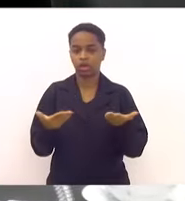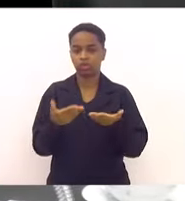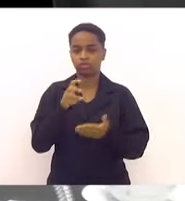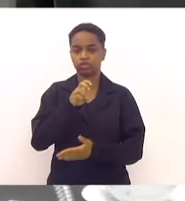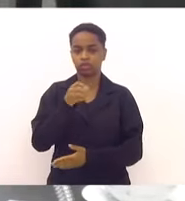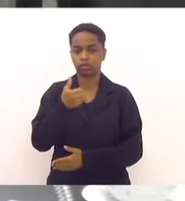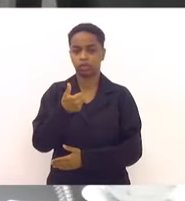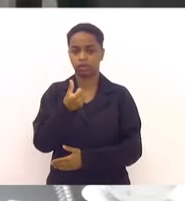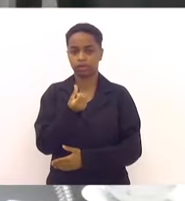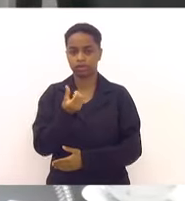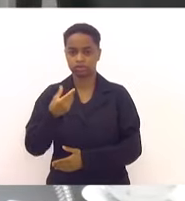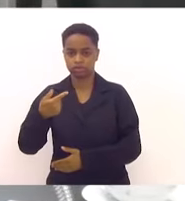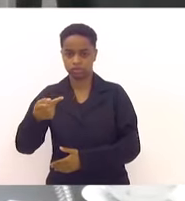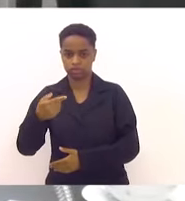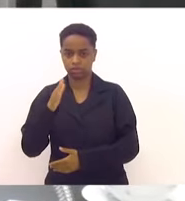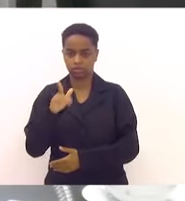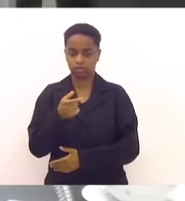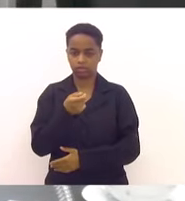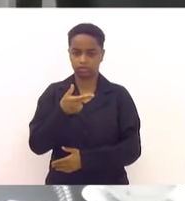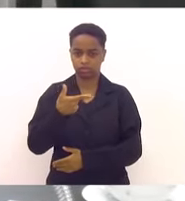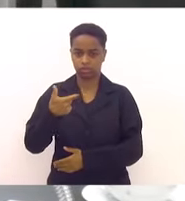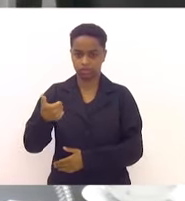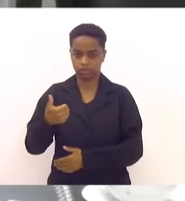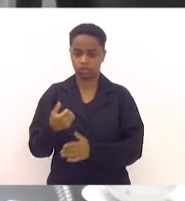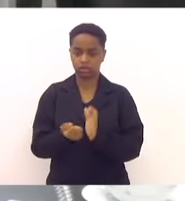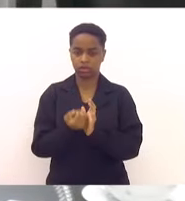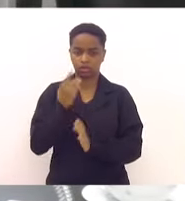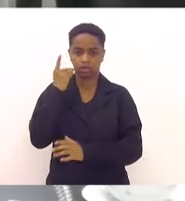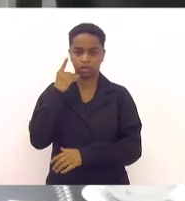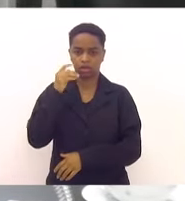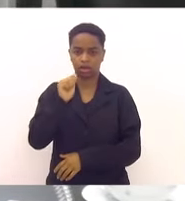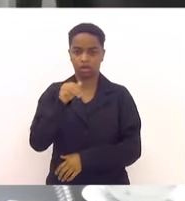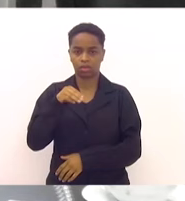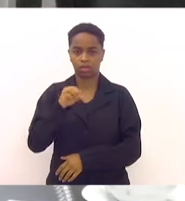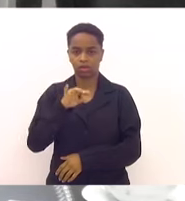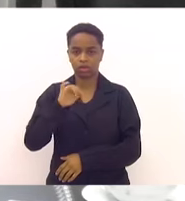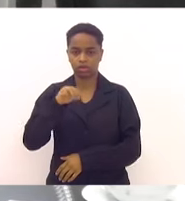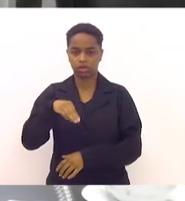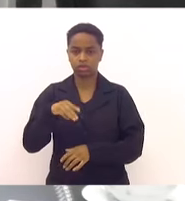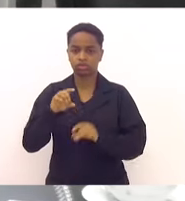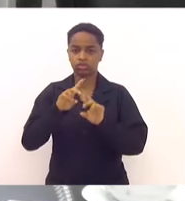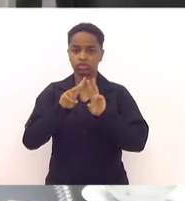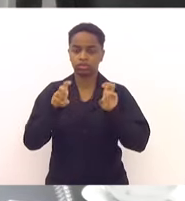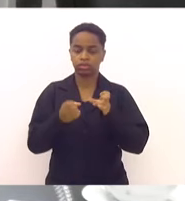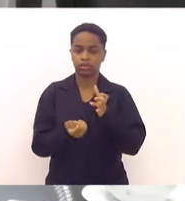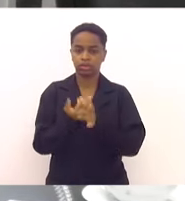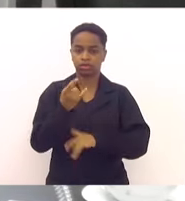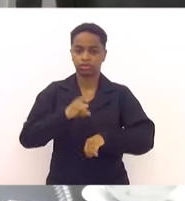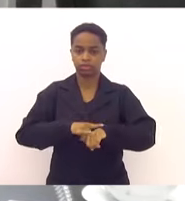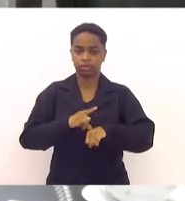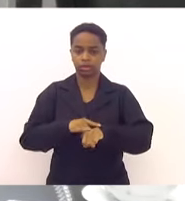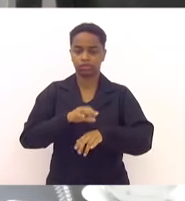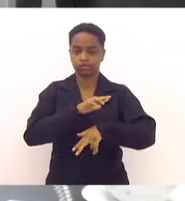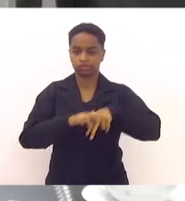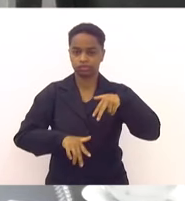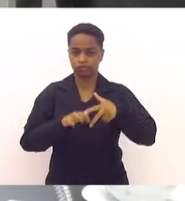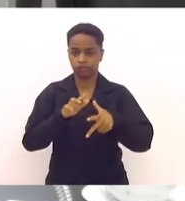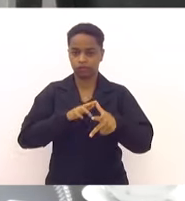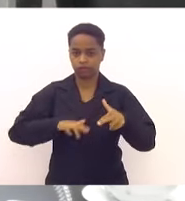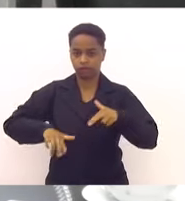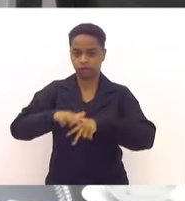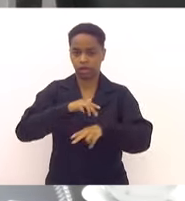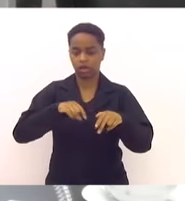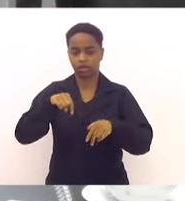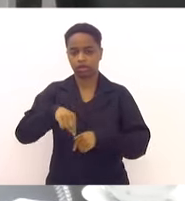516721, de autoria do deputado Rodrigo Amorim, que veda a disponibilização e instalação de banheiros multigêneros no estado do Rio de Janeiro. Para discutir.